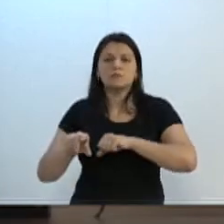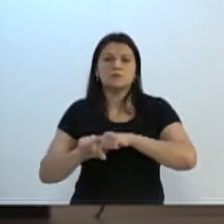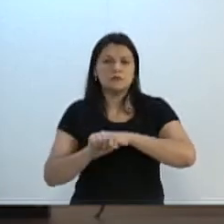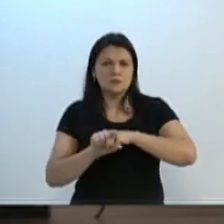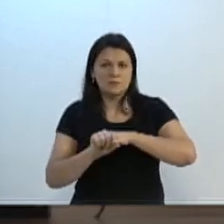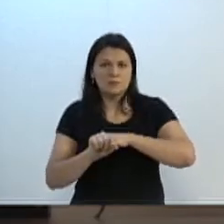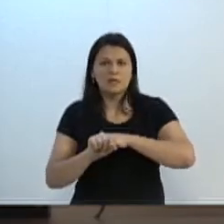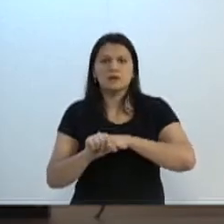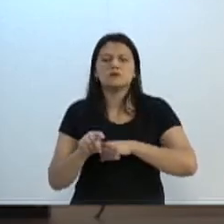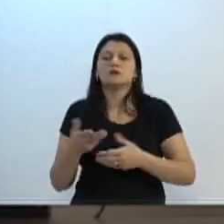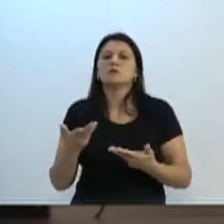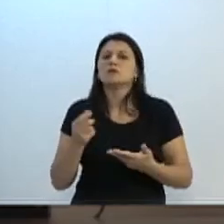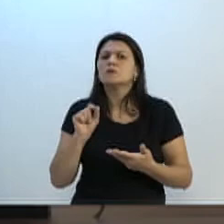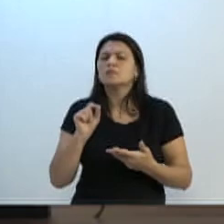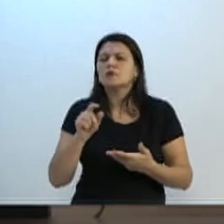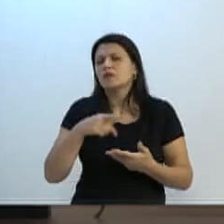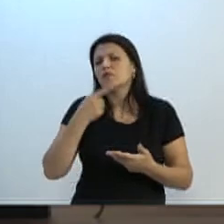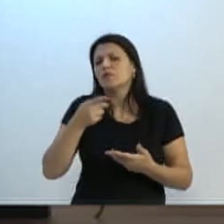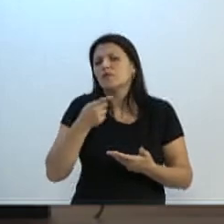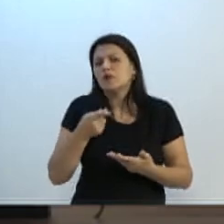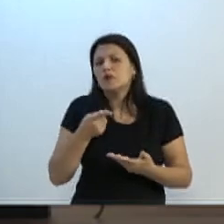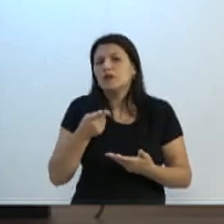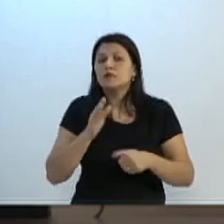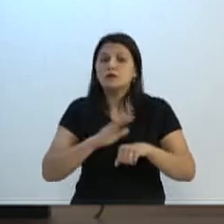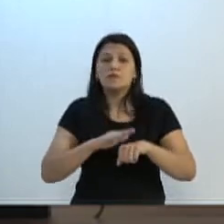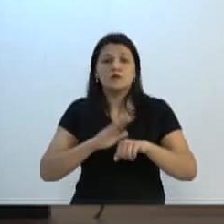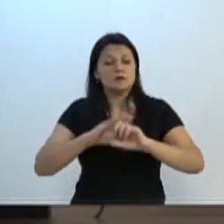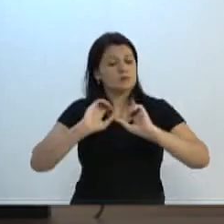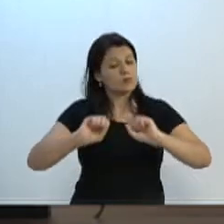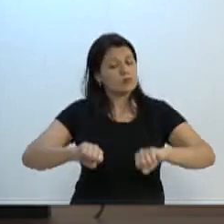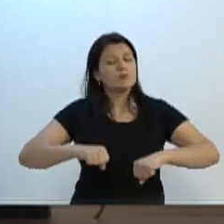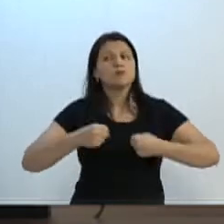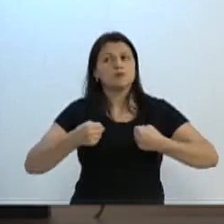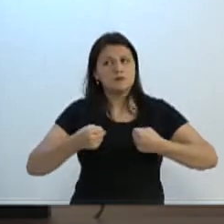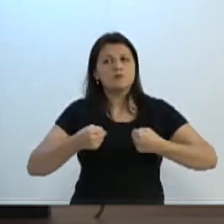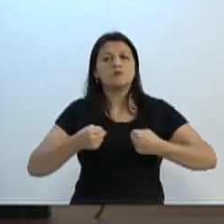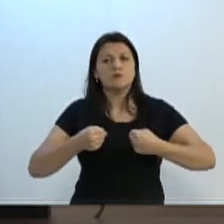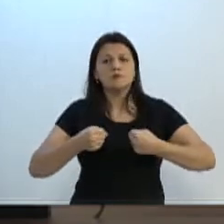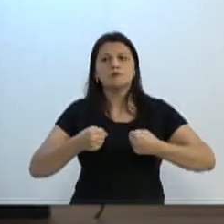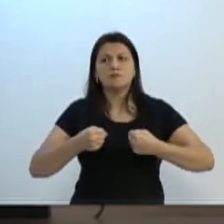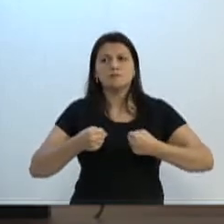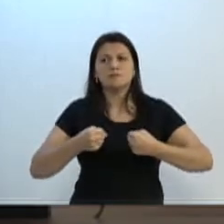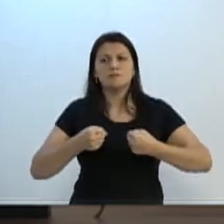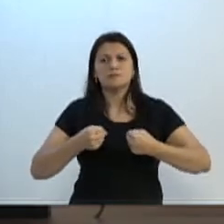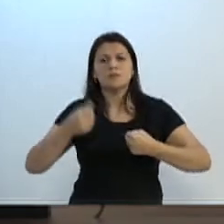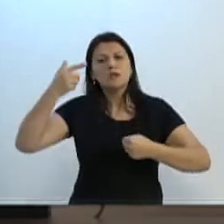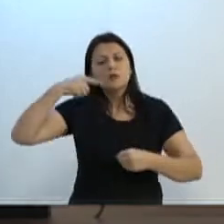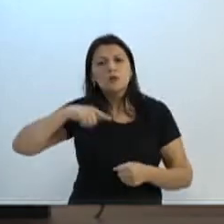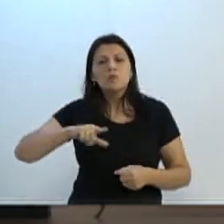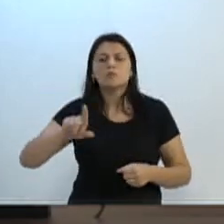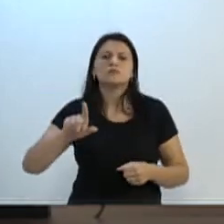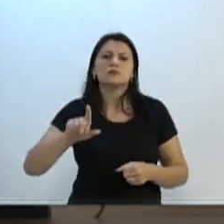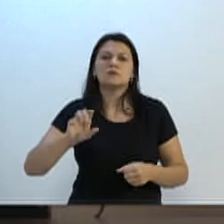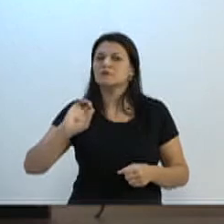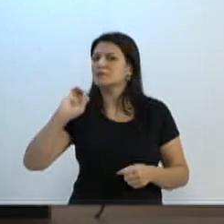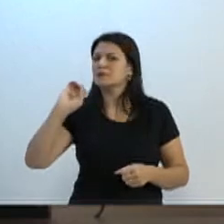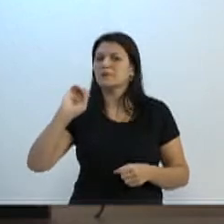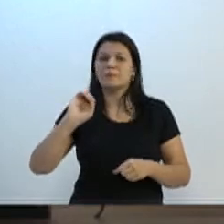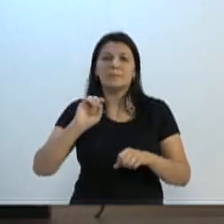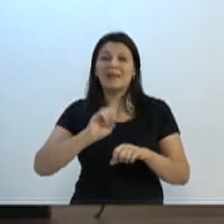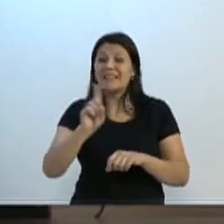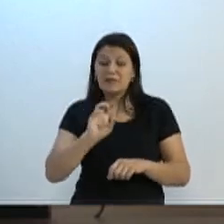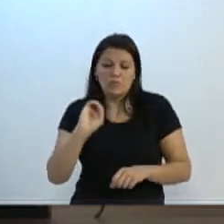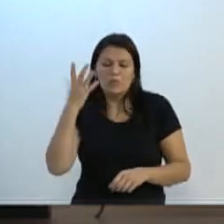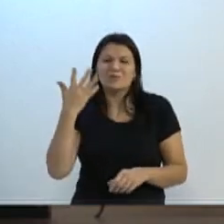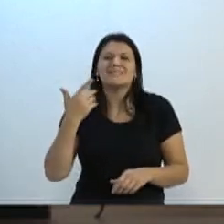repassei essa informação e eles disseram que iam fazer o máximo de esforço para fazer com que a logística desse conta disso não vir a acontecer mais. Então esse é nosso papel,